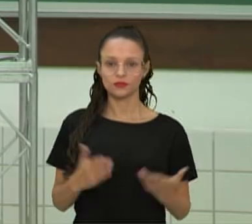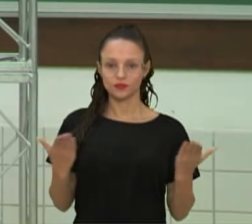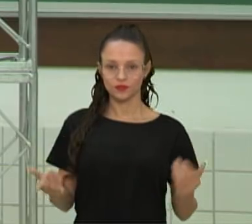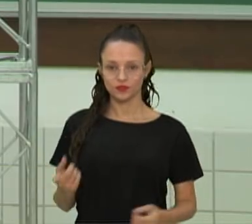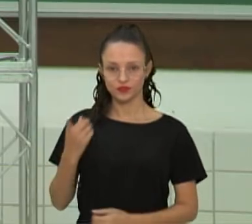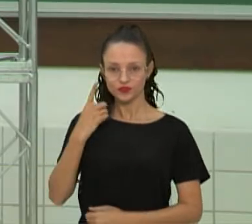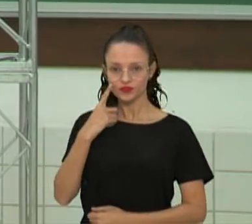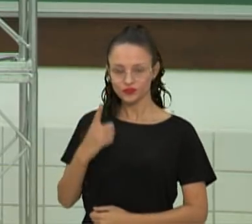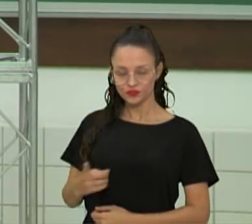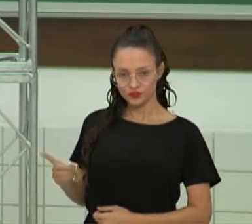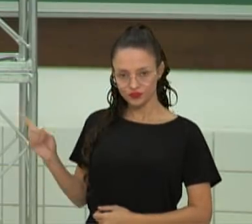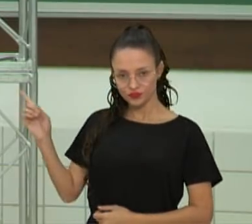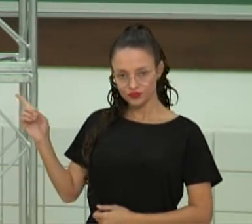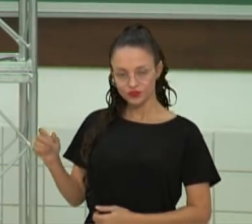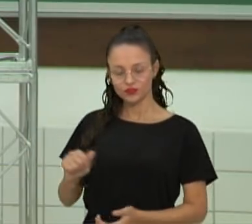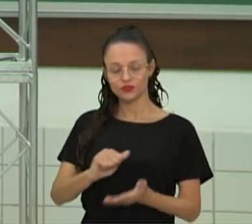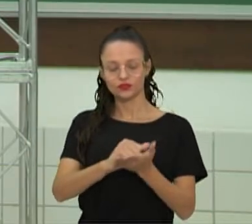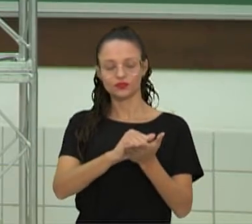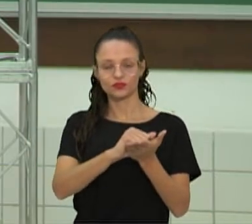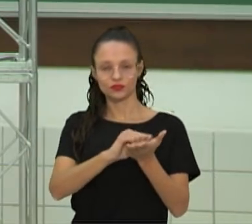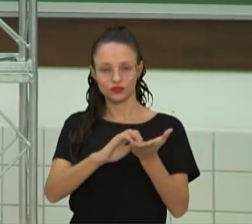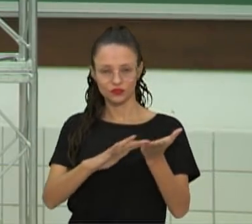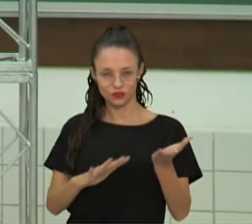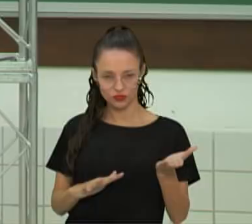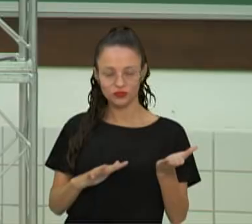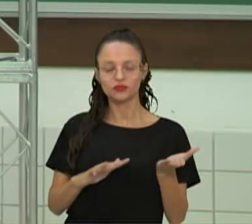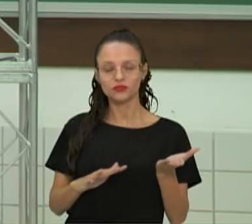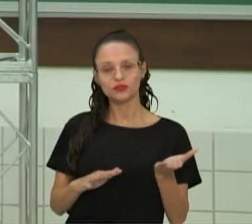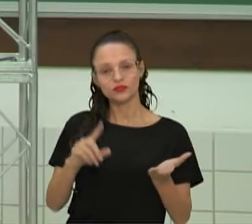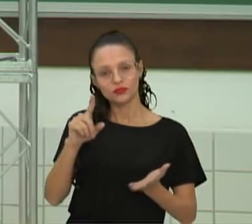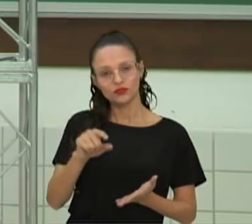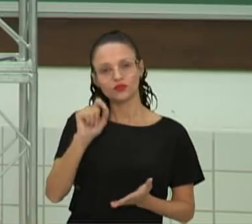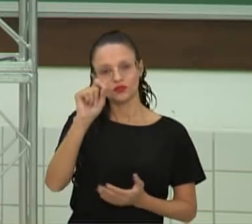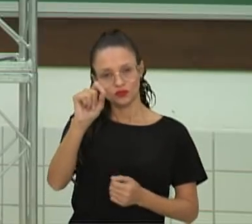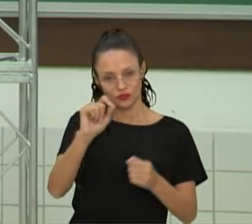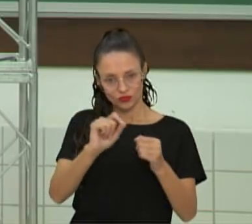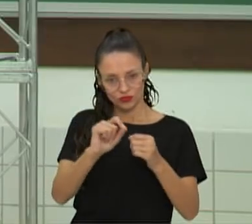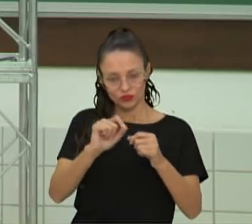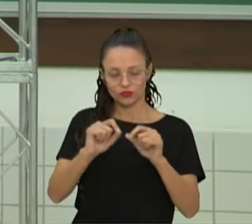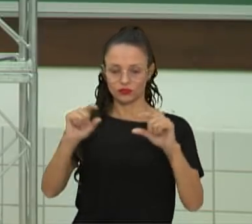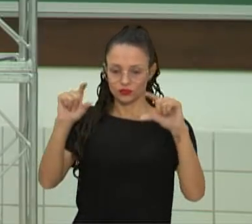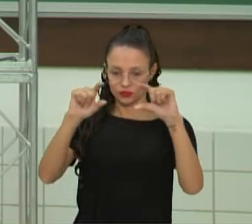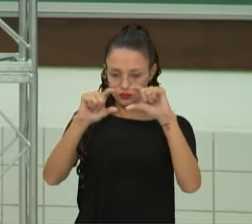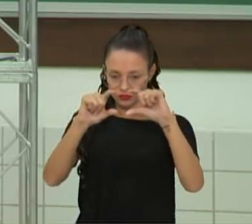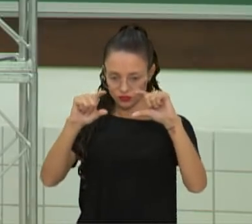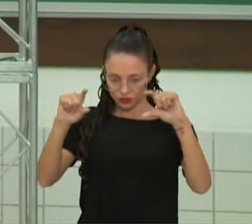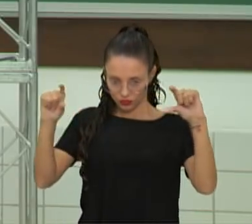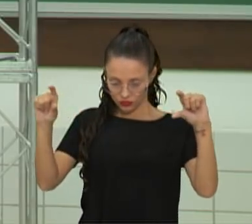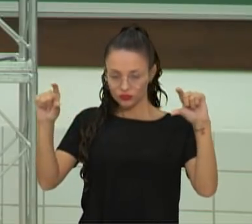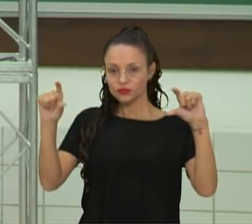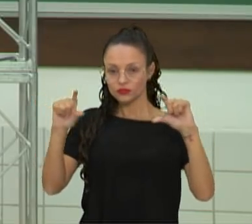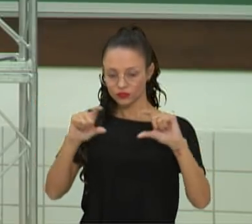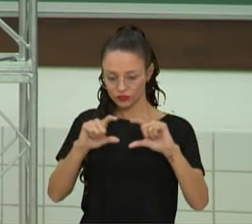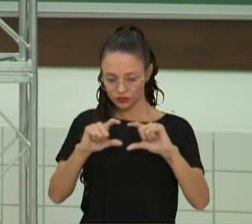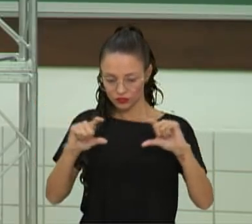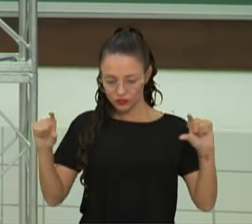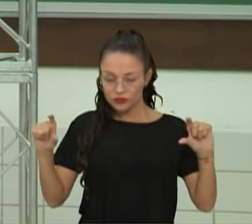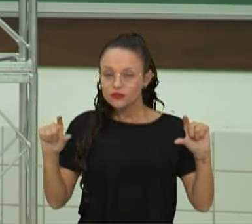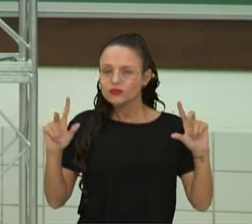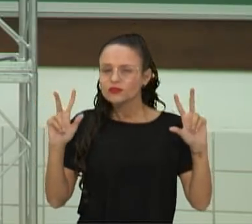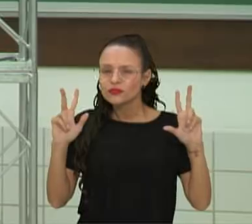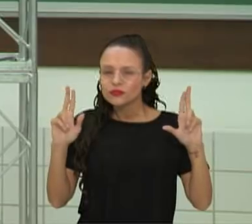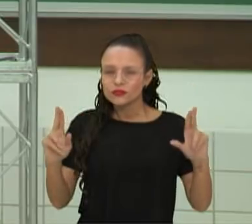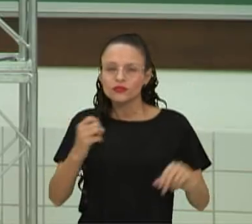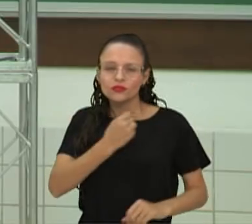Então veja só, esse exercício que nós ficamos de resolver era para você armar a multiplicação de polinômios usando aquela ideia de